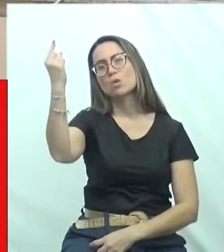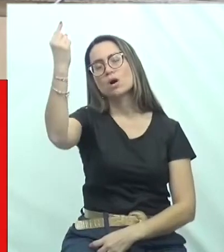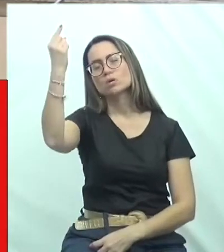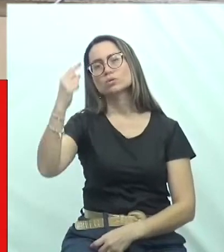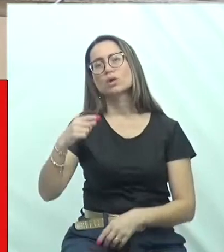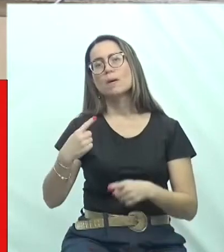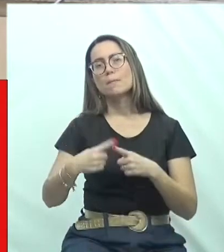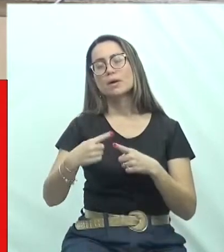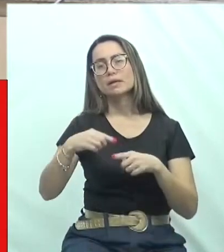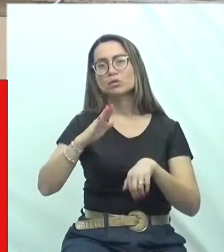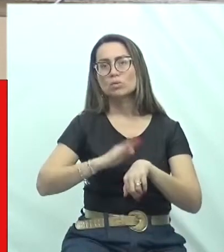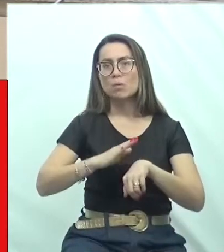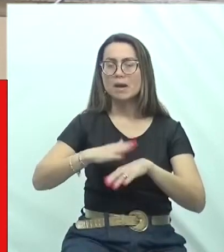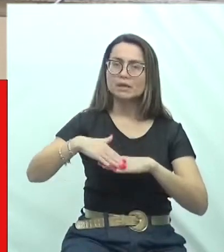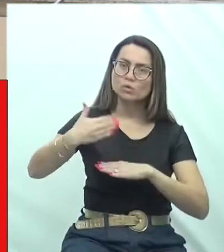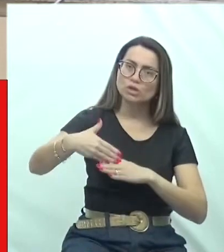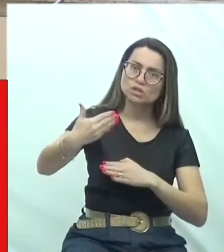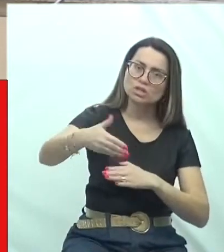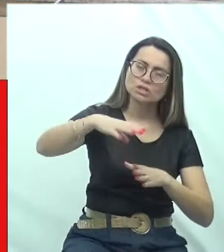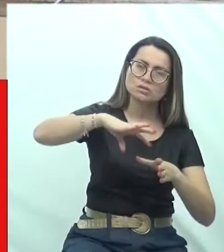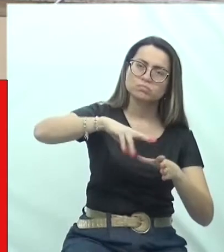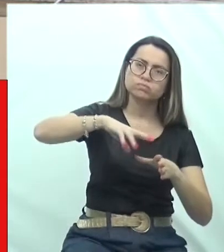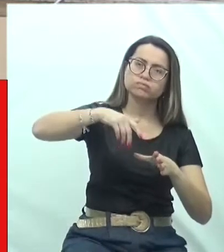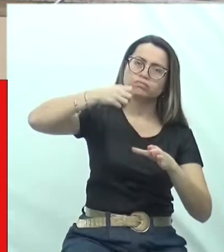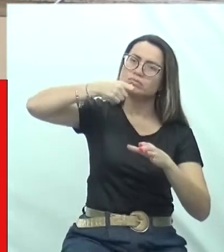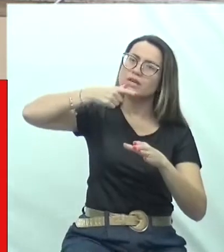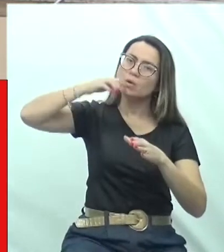Casan abrir o registro e a água vir